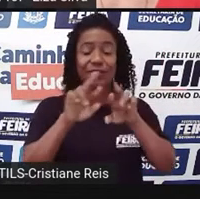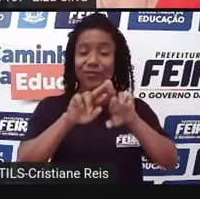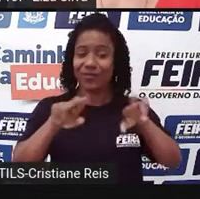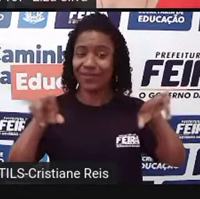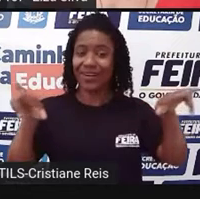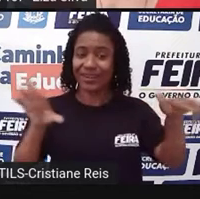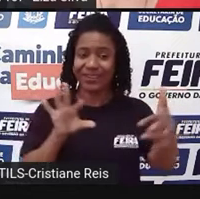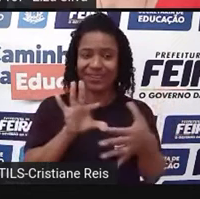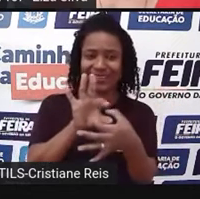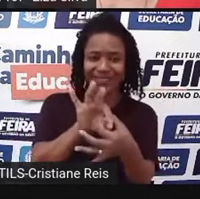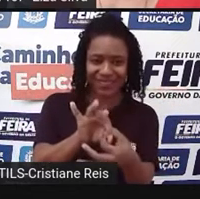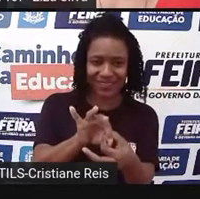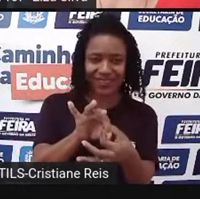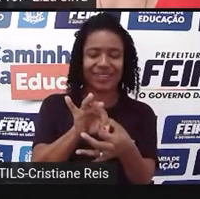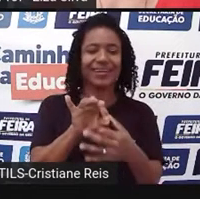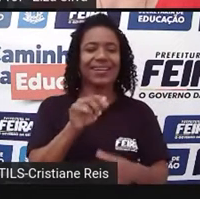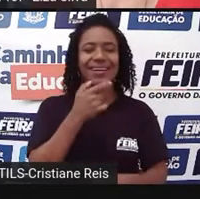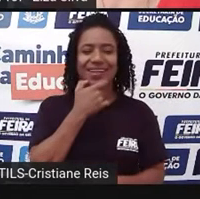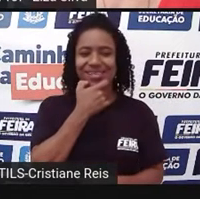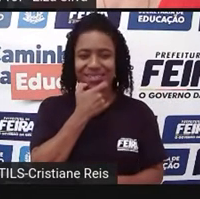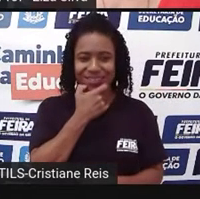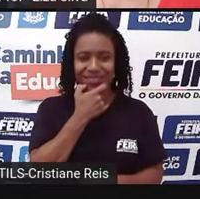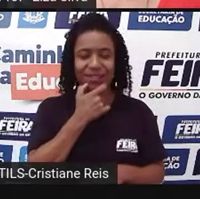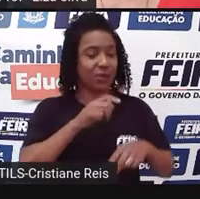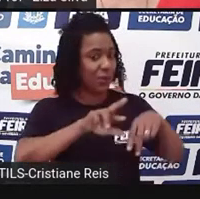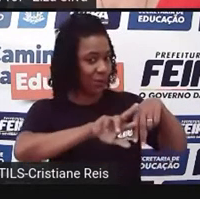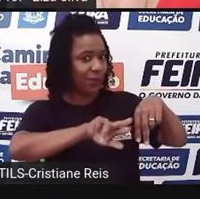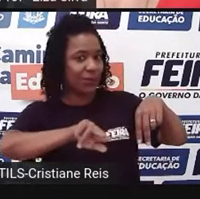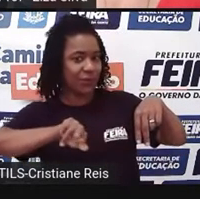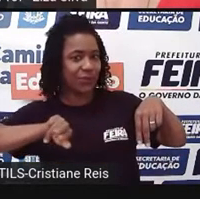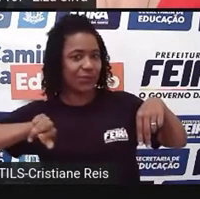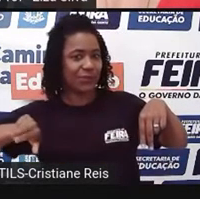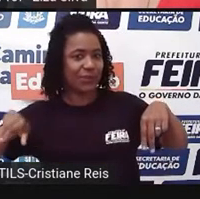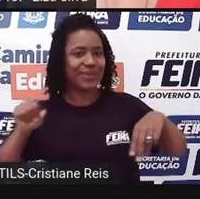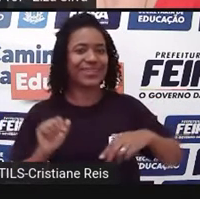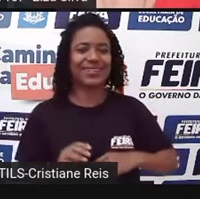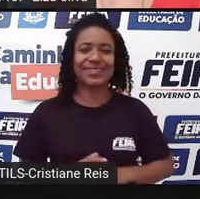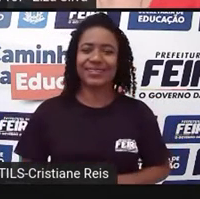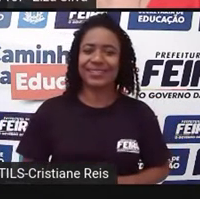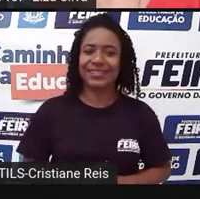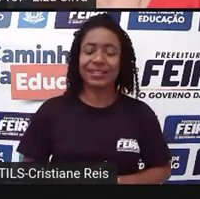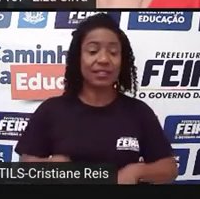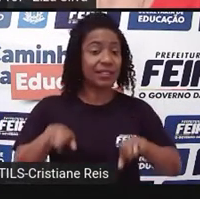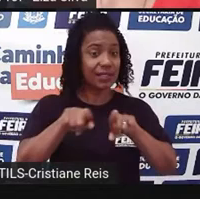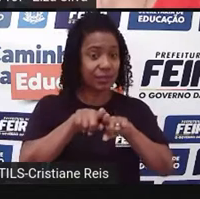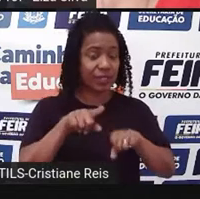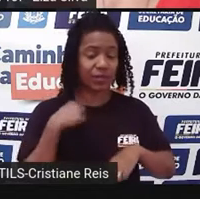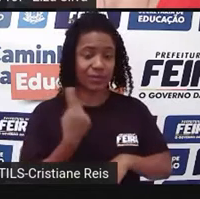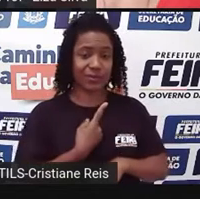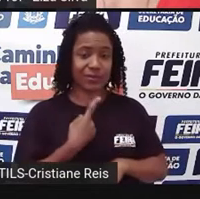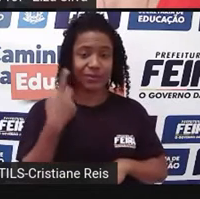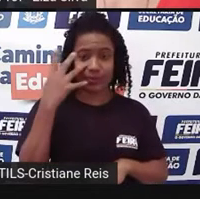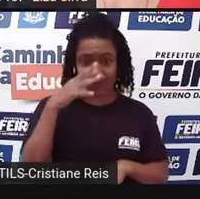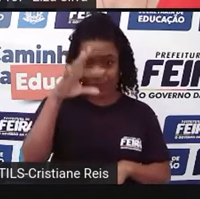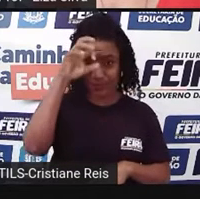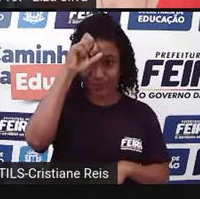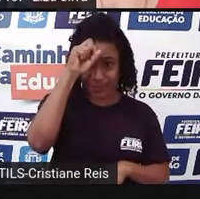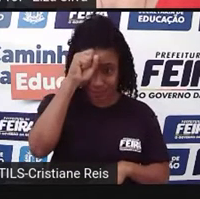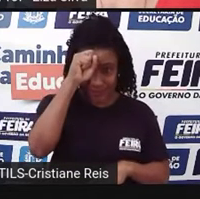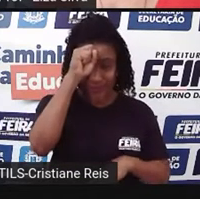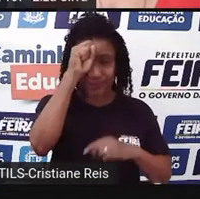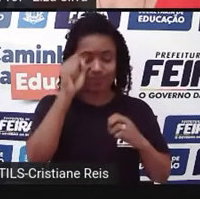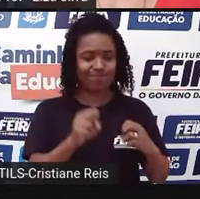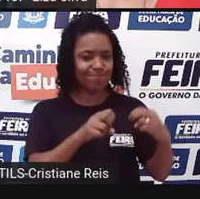inglesa valorizando a diversidade E além disso Vamos explorar ambientes digitais para